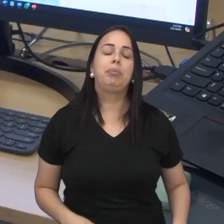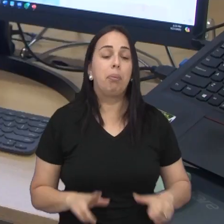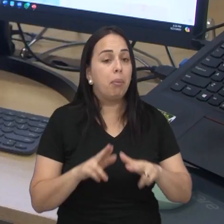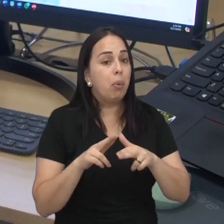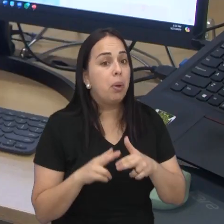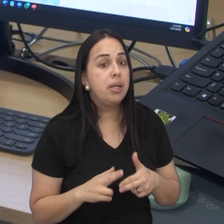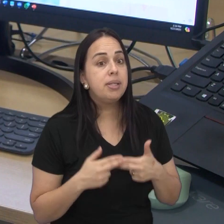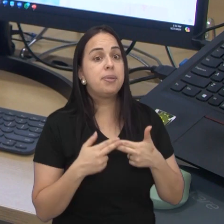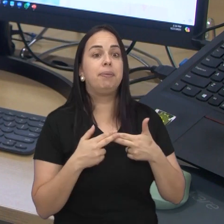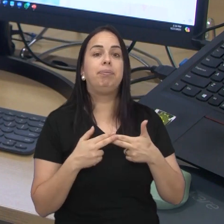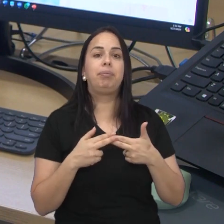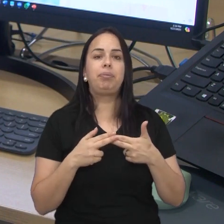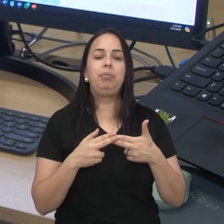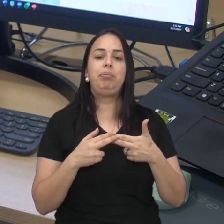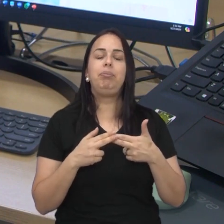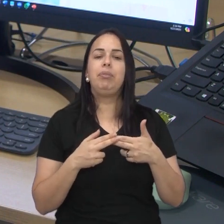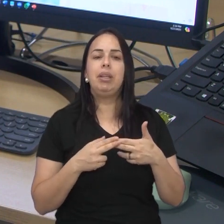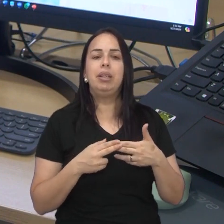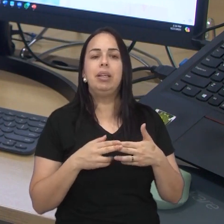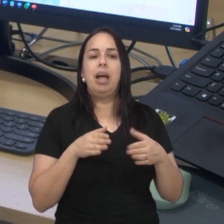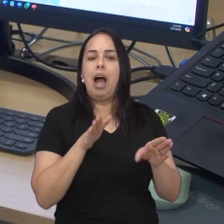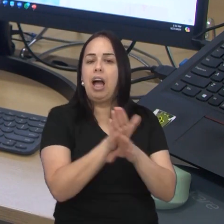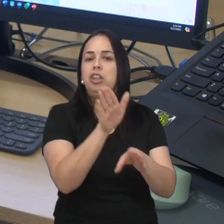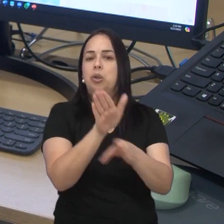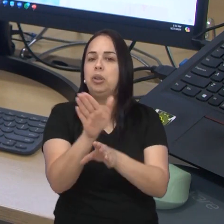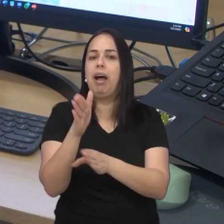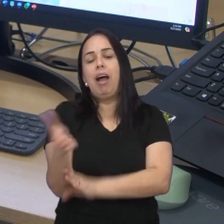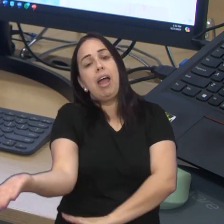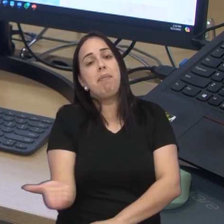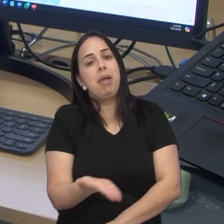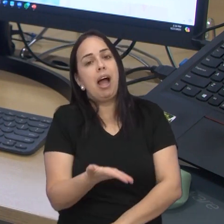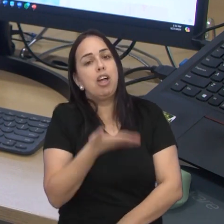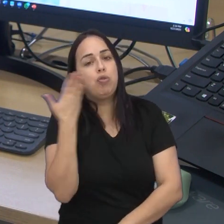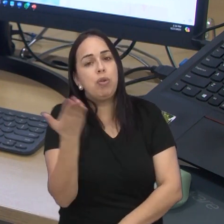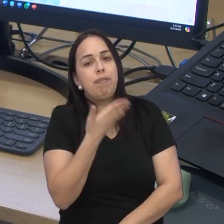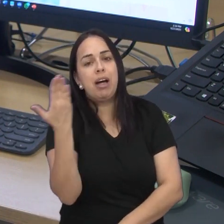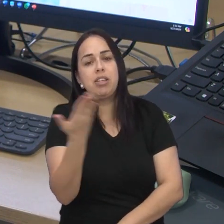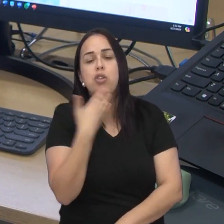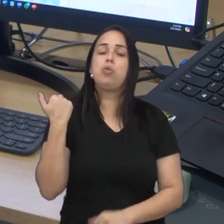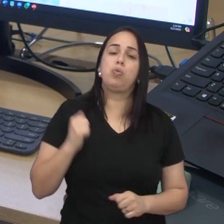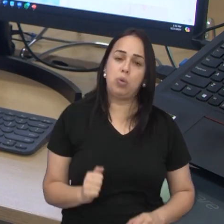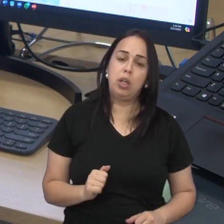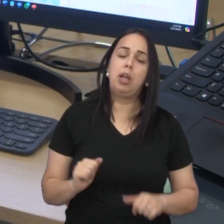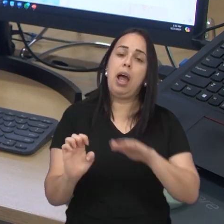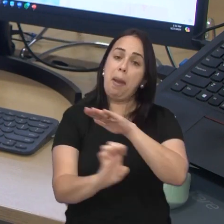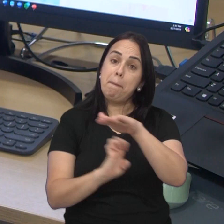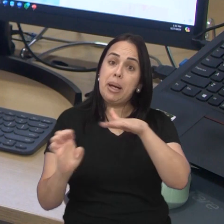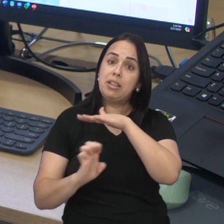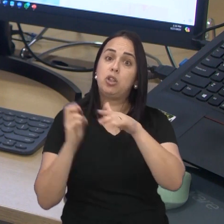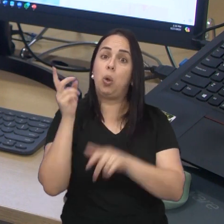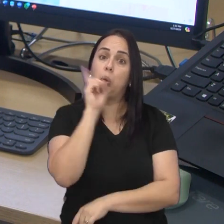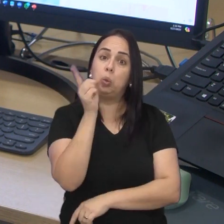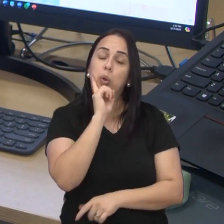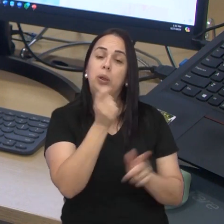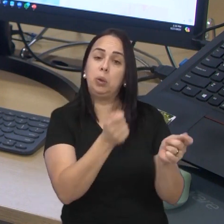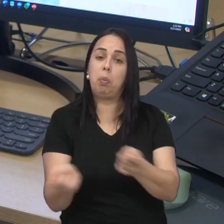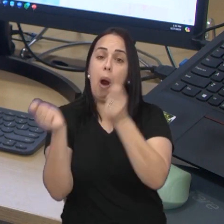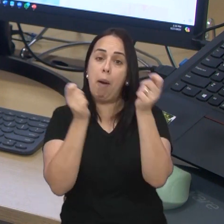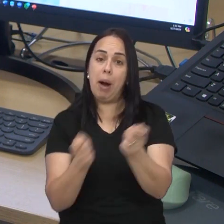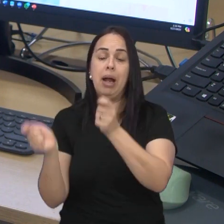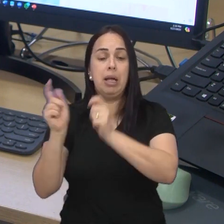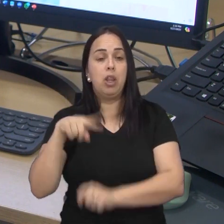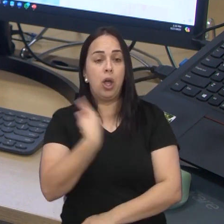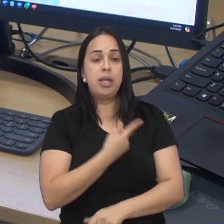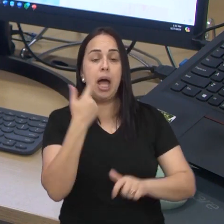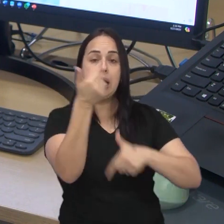As soluções, ela facilita o dia a dia da empresa. Então, a gente